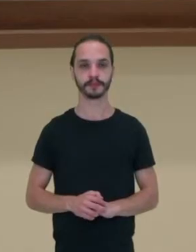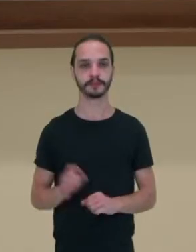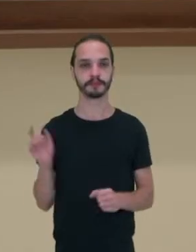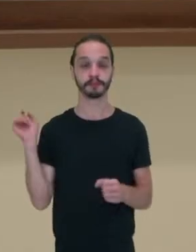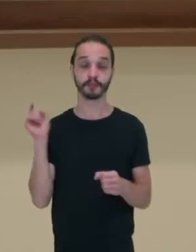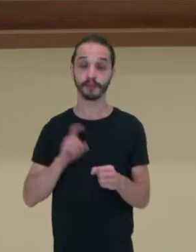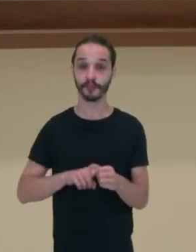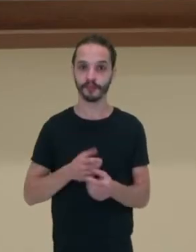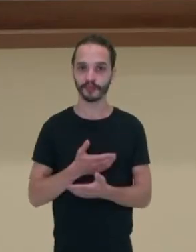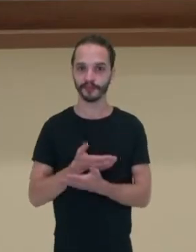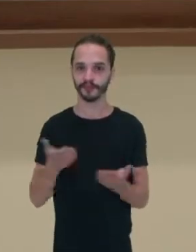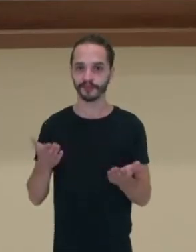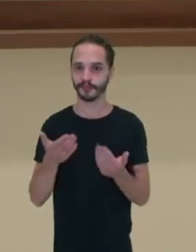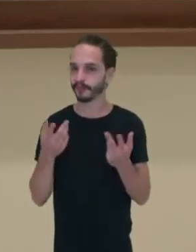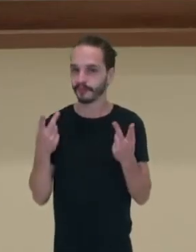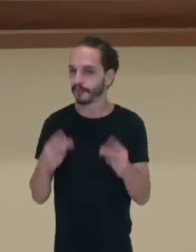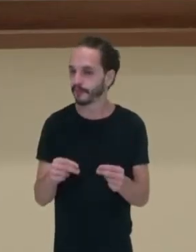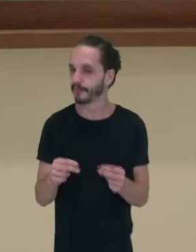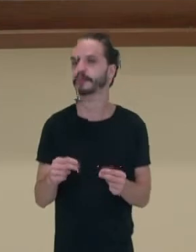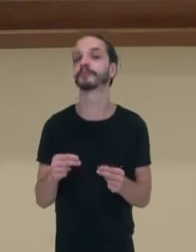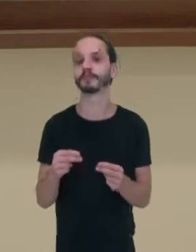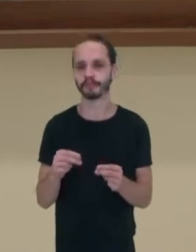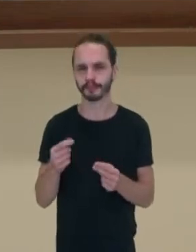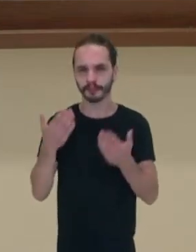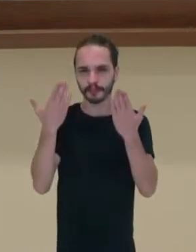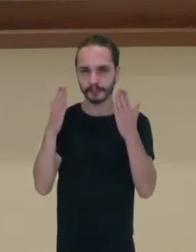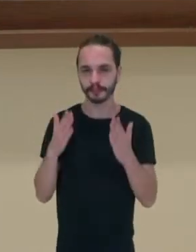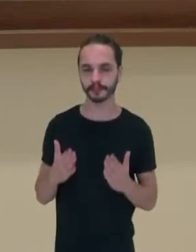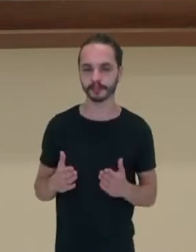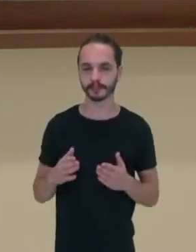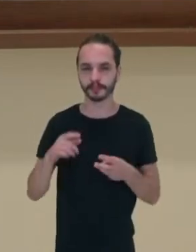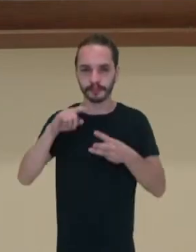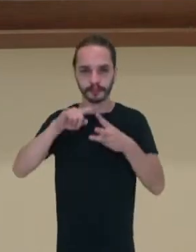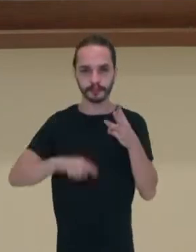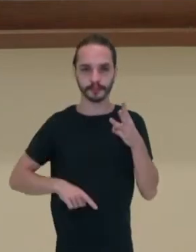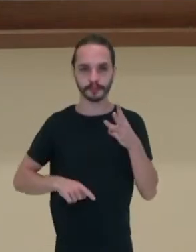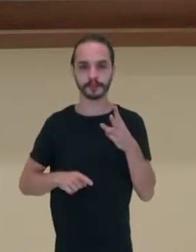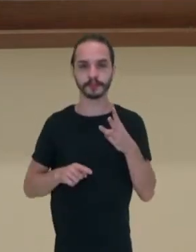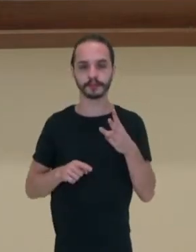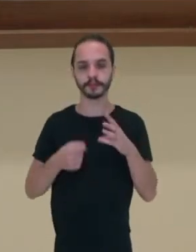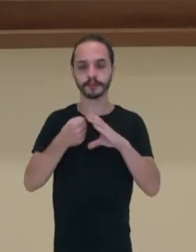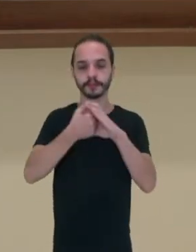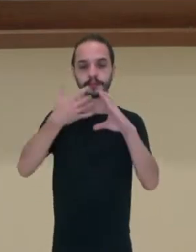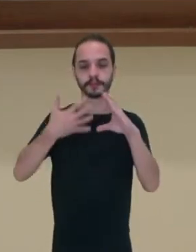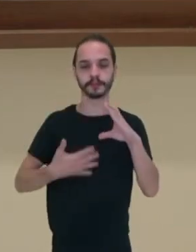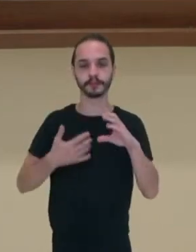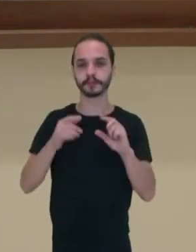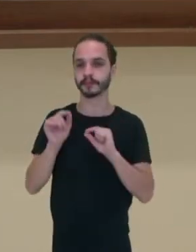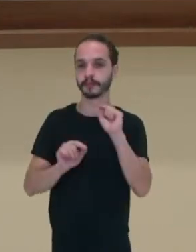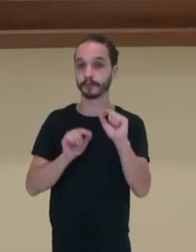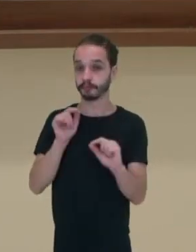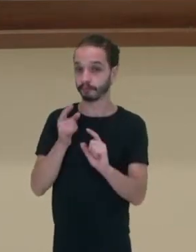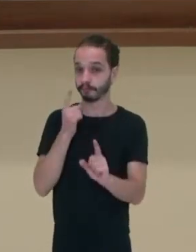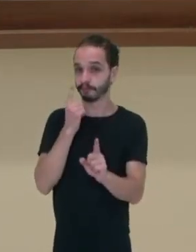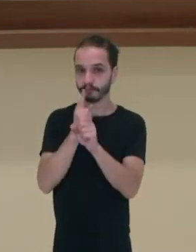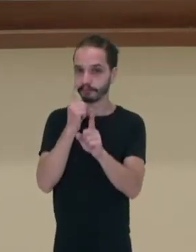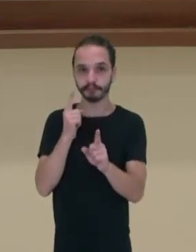Voltei, minha gente. E aí, analisou aqui? Analisou essas características